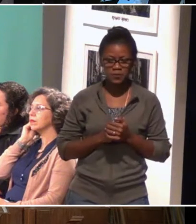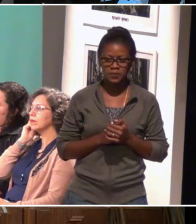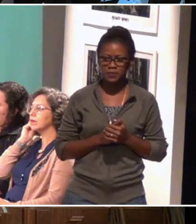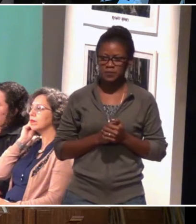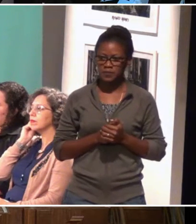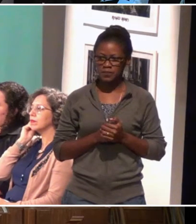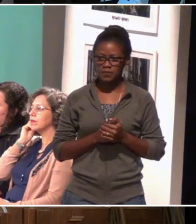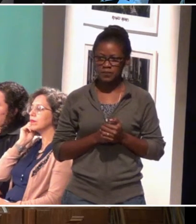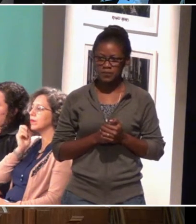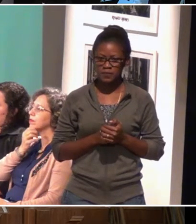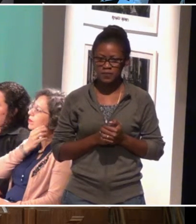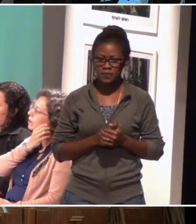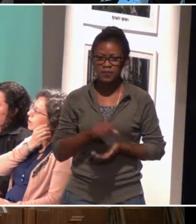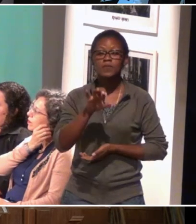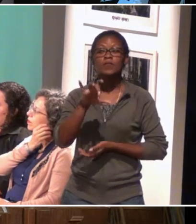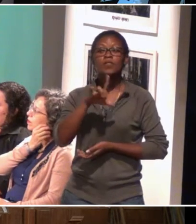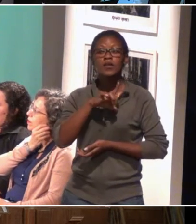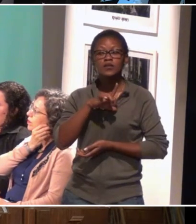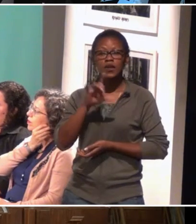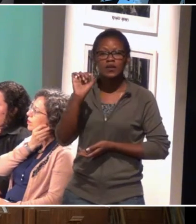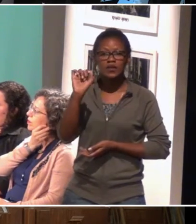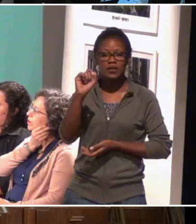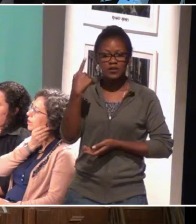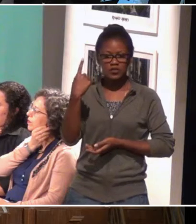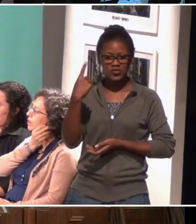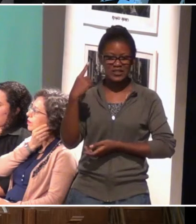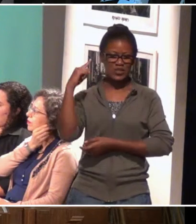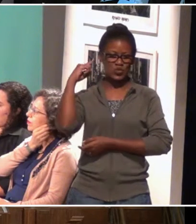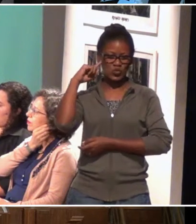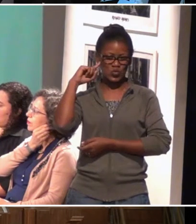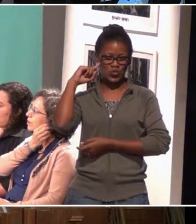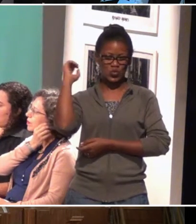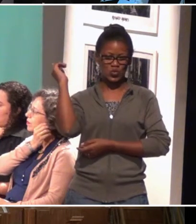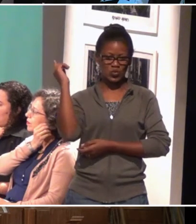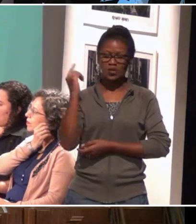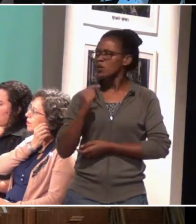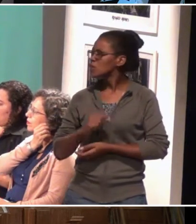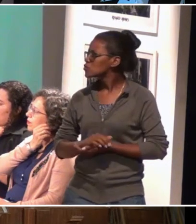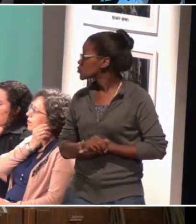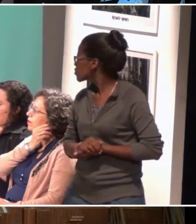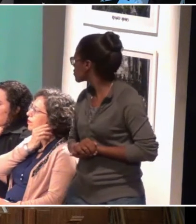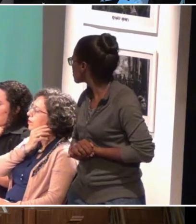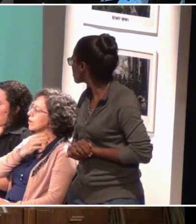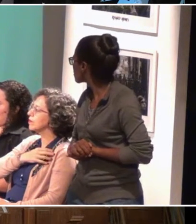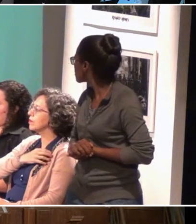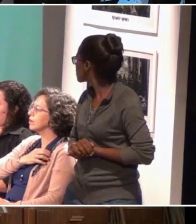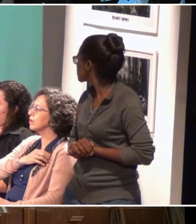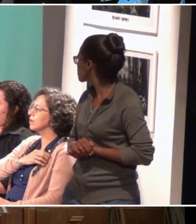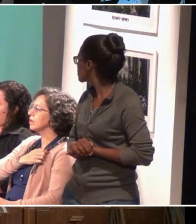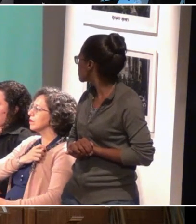têm aquela questão que eram cinco núcleos, e hoje nós estamos só com um. O trabalho está